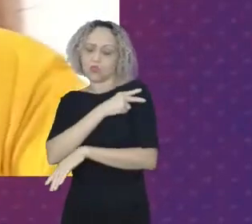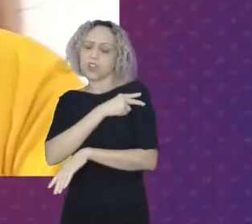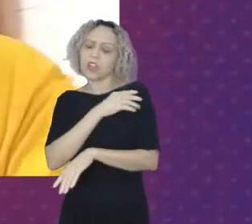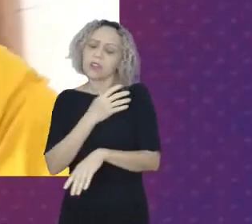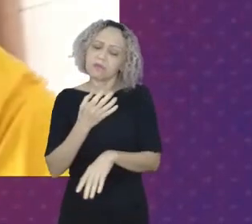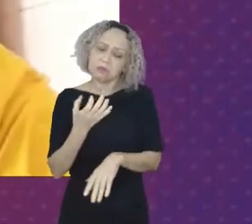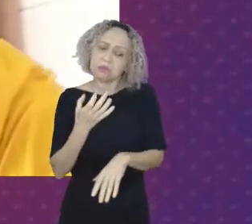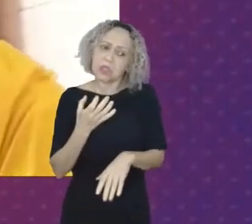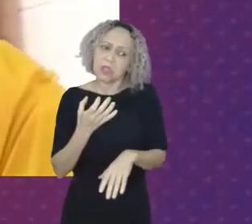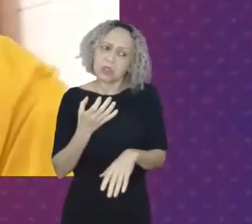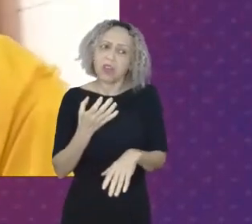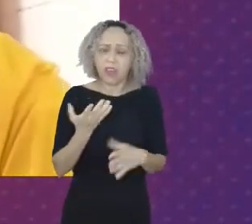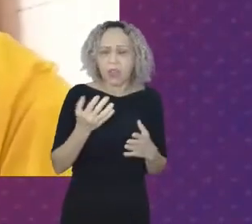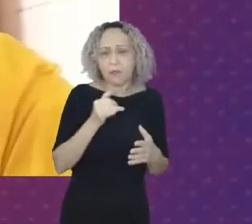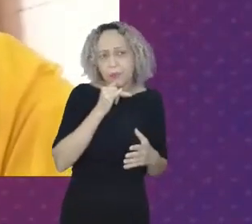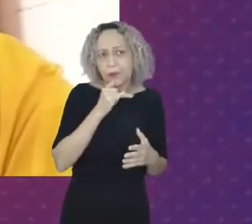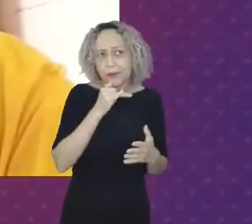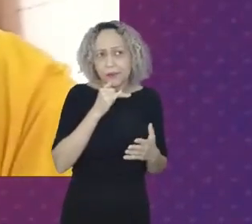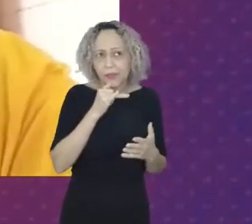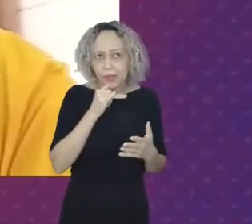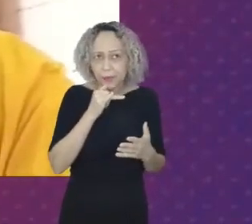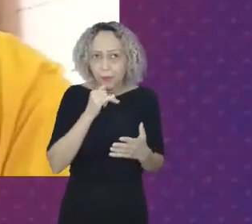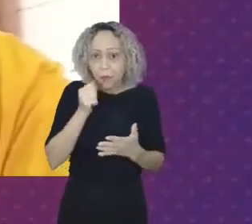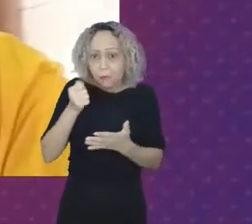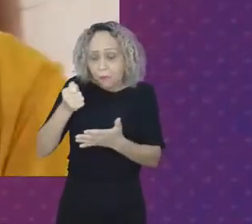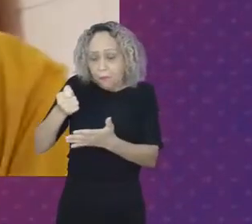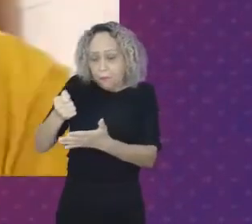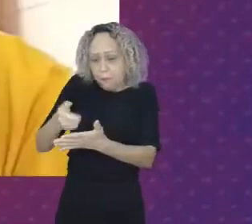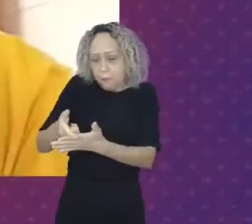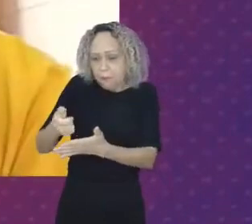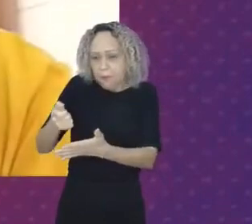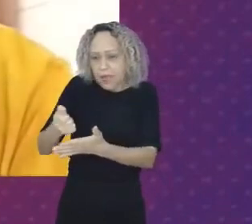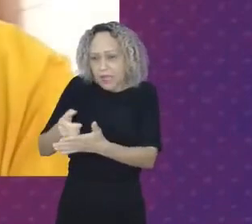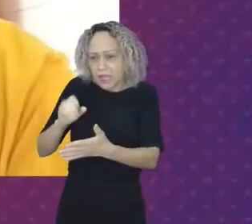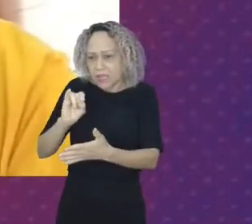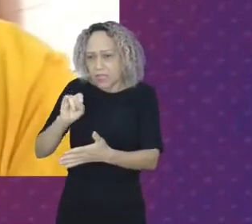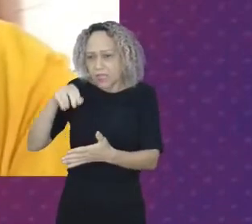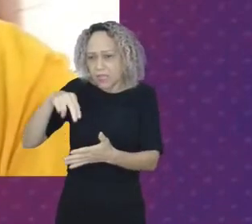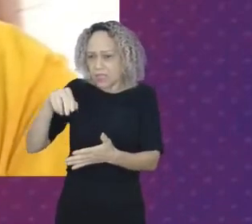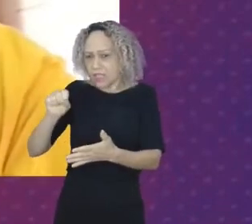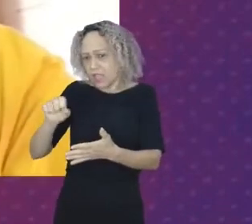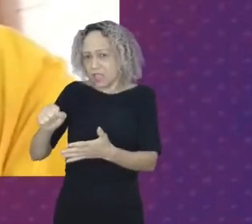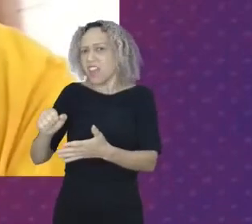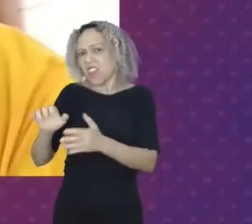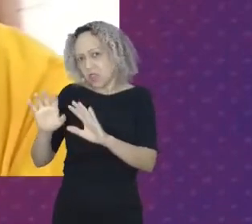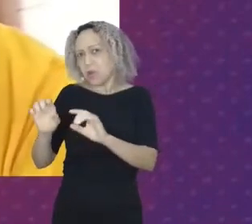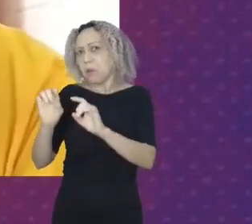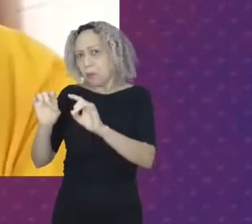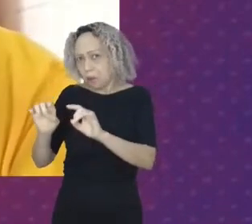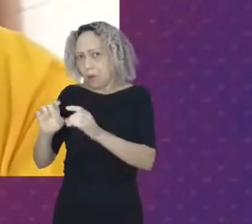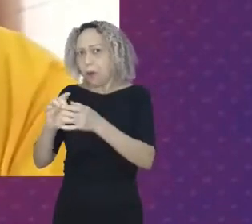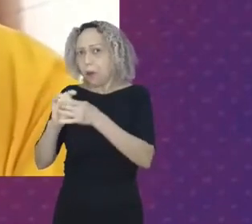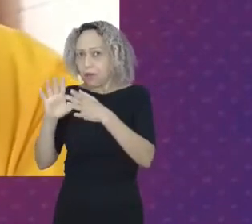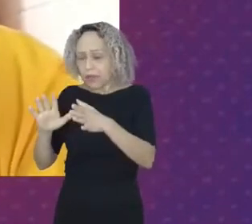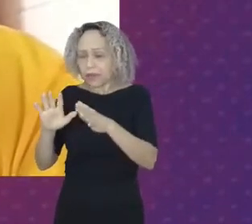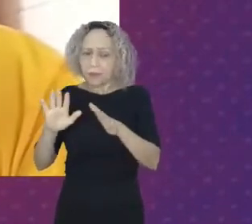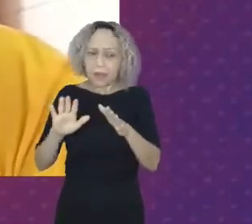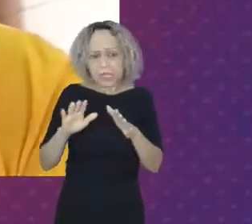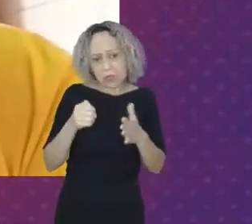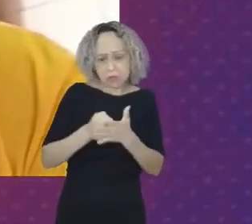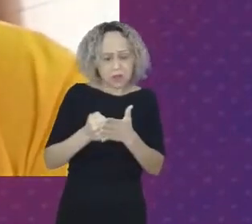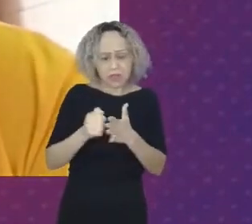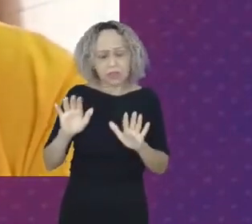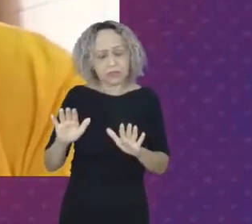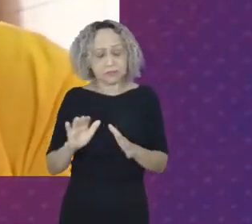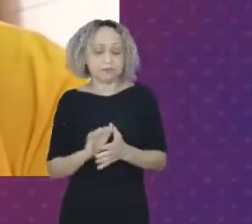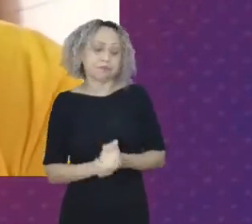recolhia. Se ele não quisesse, ele não seria obrigado, nem mesmo na justiça, a recolher. E aí veio a eleição do